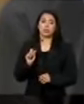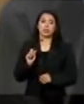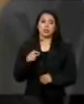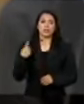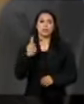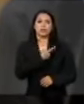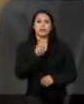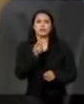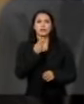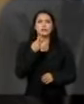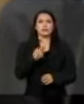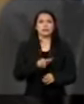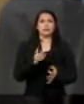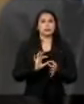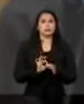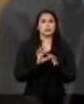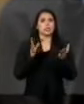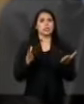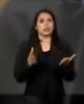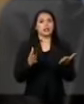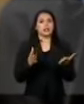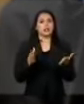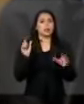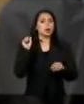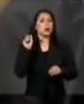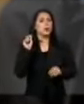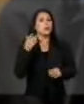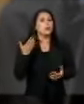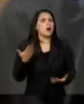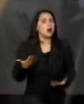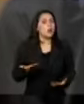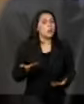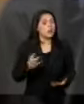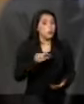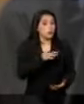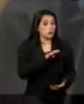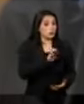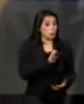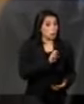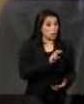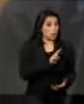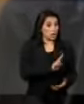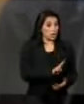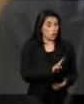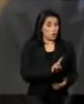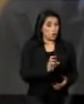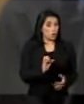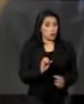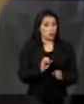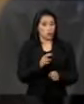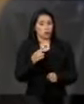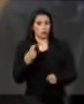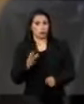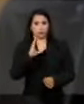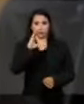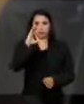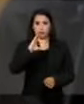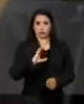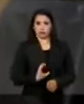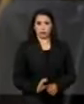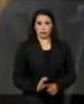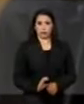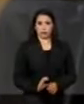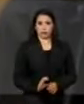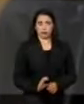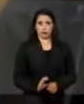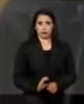tratar? Da liberdade dos réus ou da liberdade dos cidadãos, que